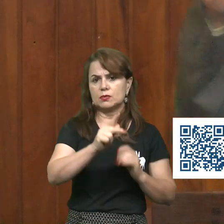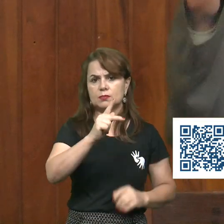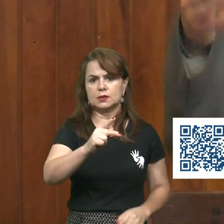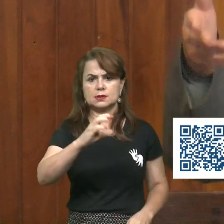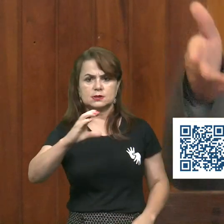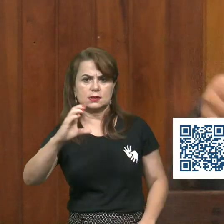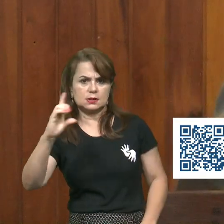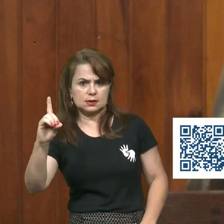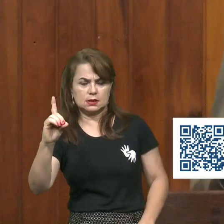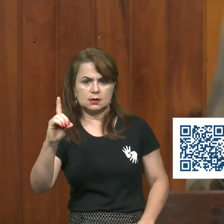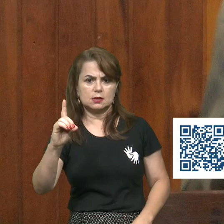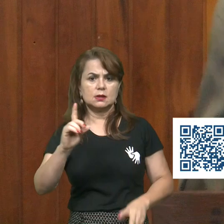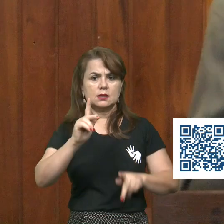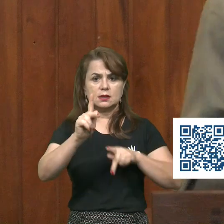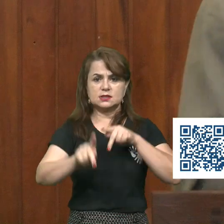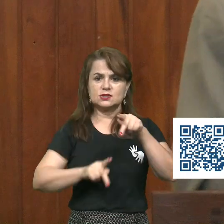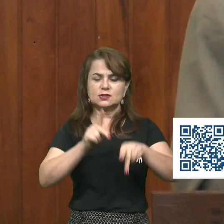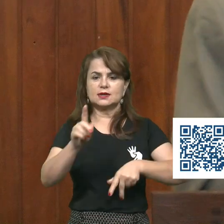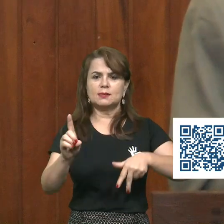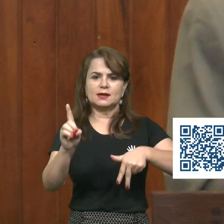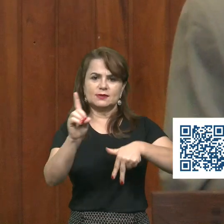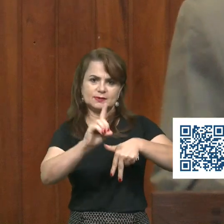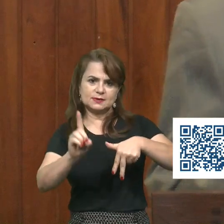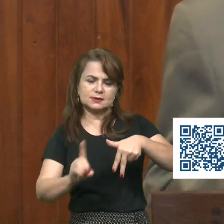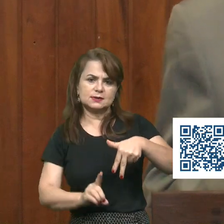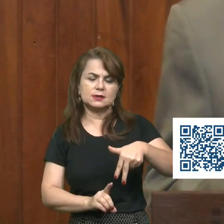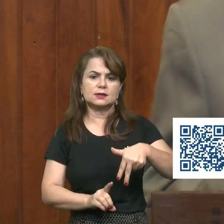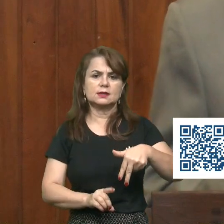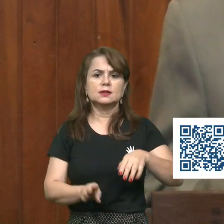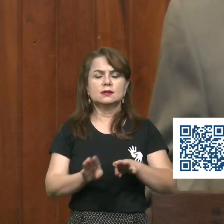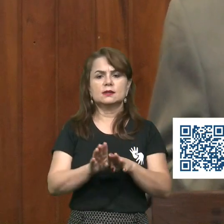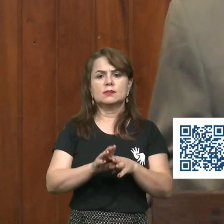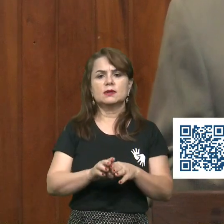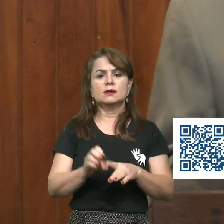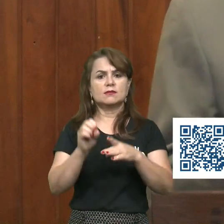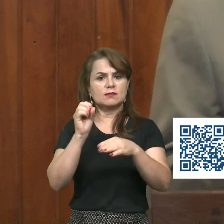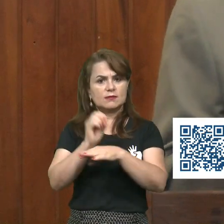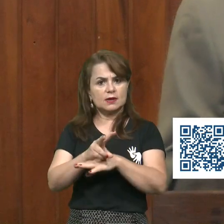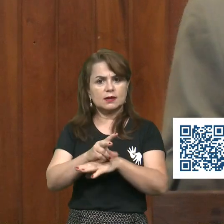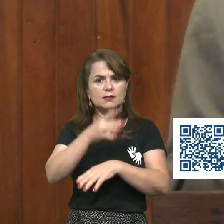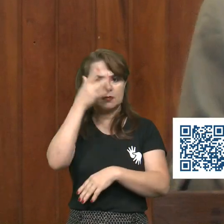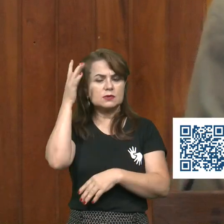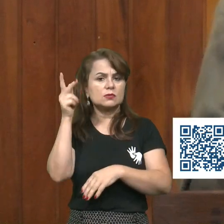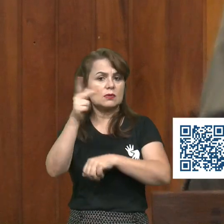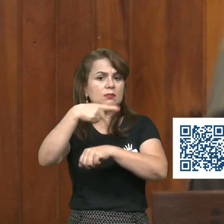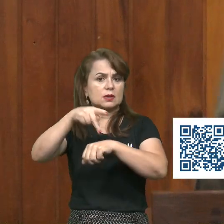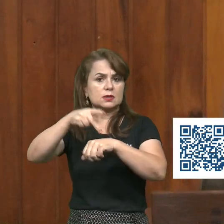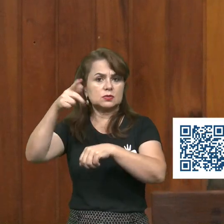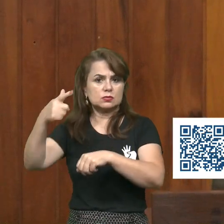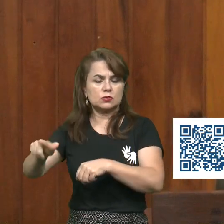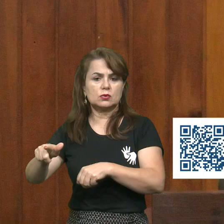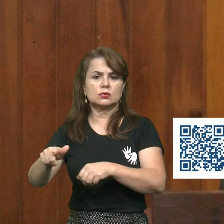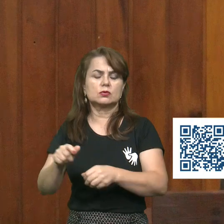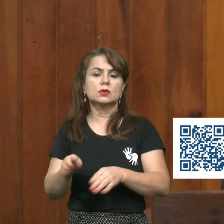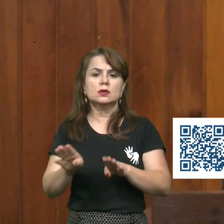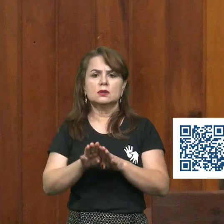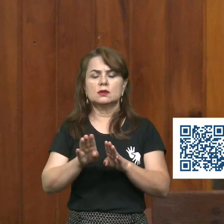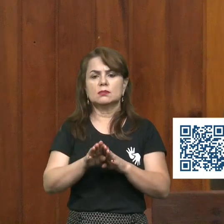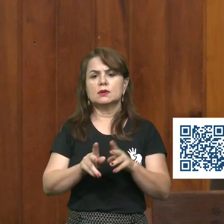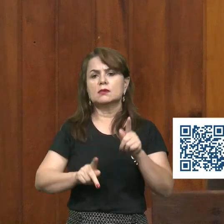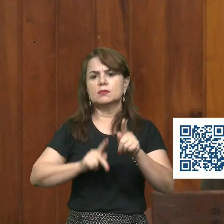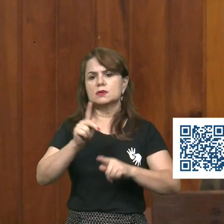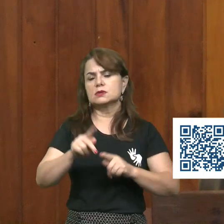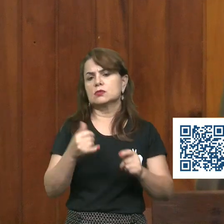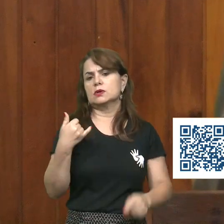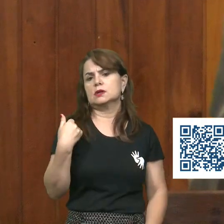as pessoas com deficiência, e ainda vagas para estrangeiros com a situação regularizada e candidatos com mais